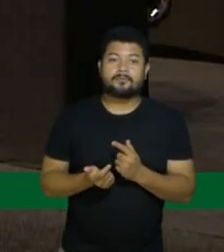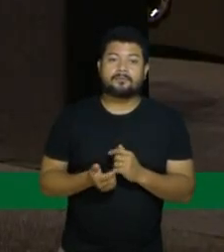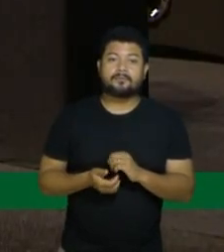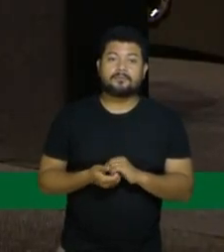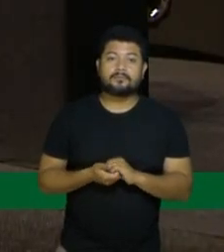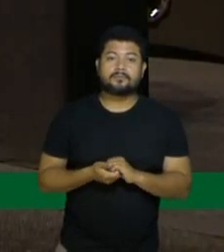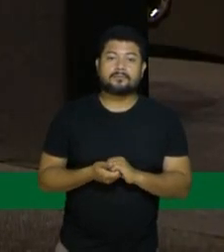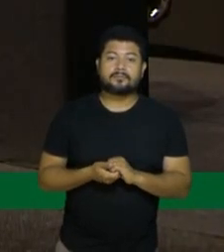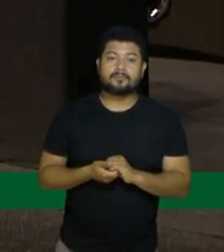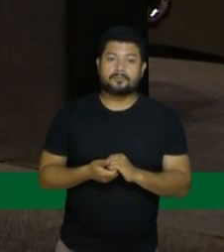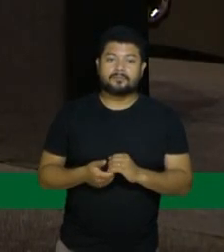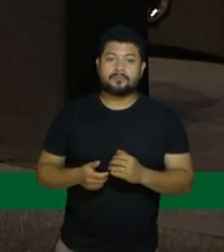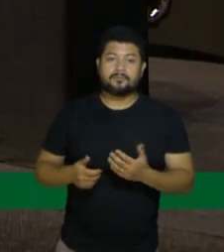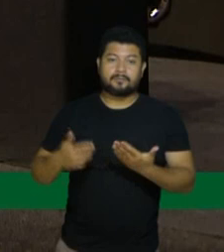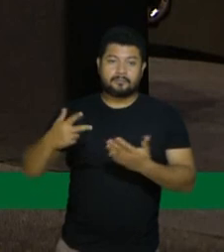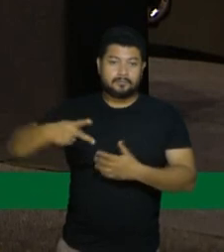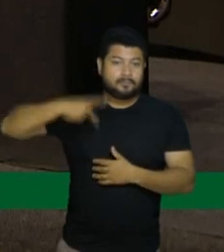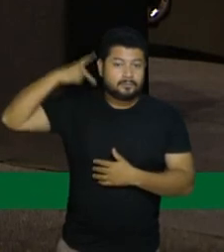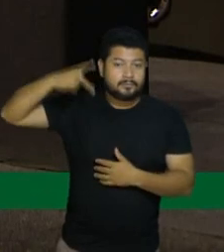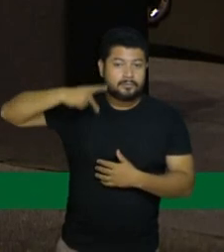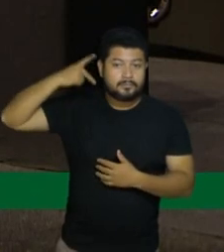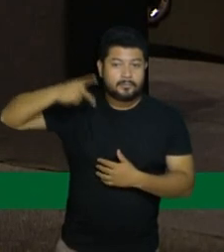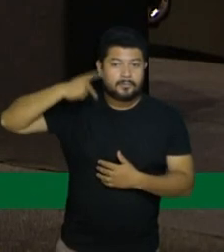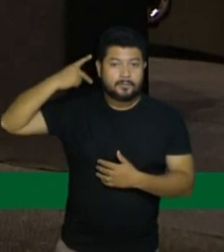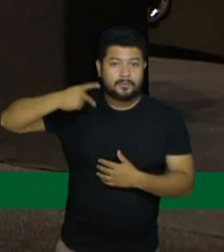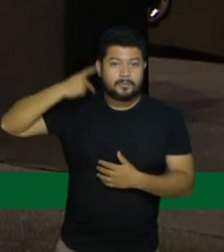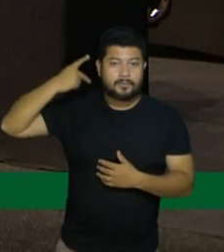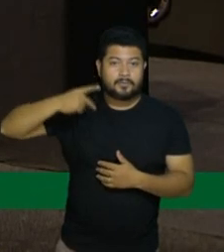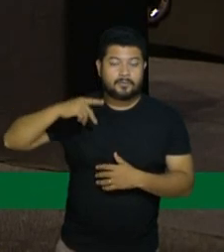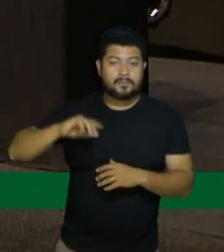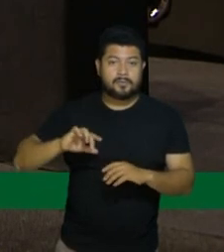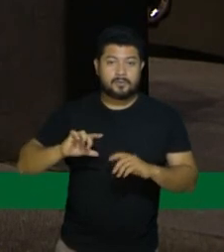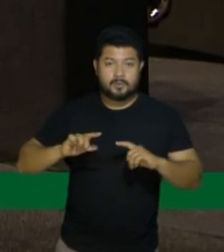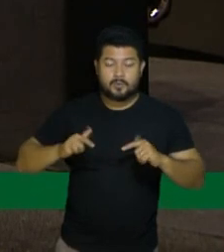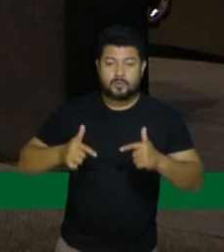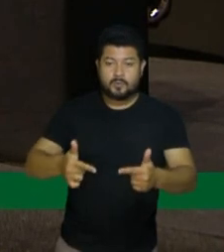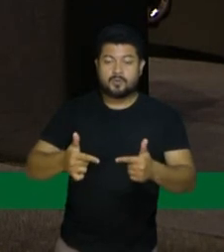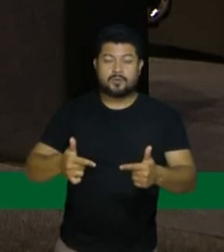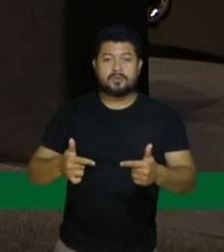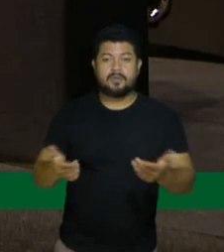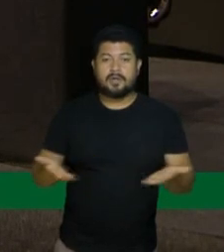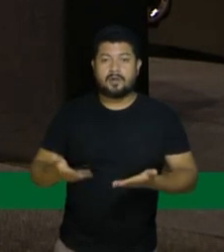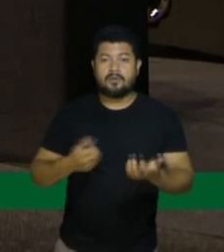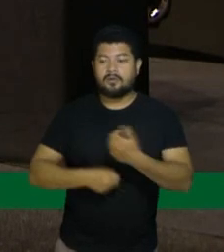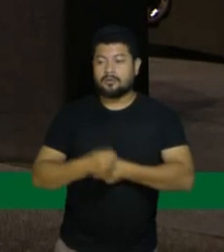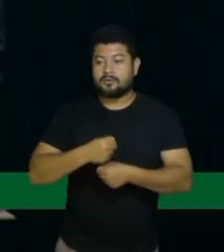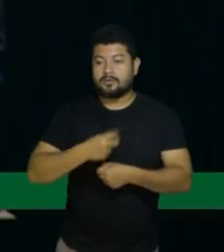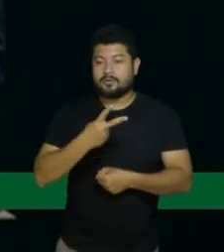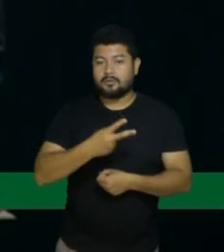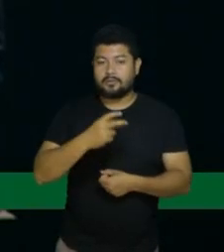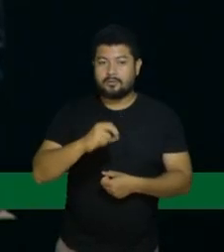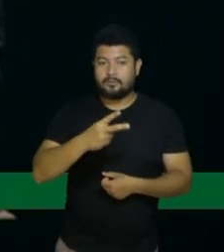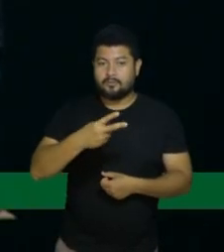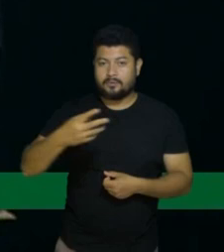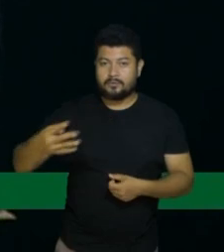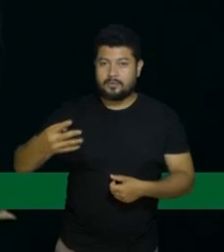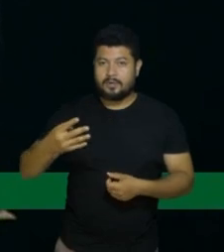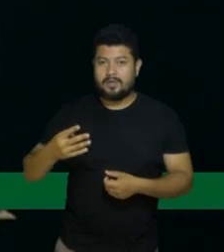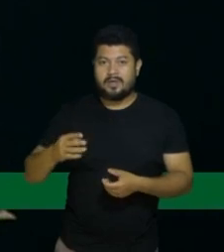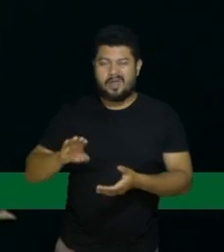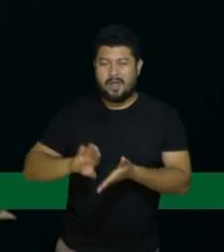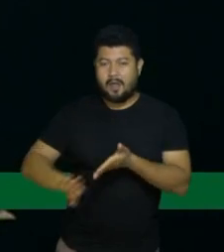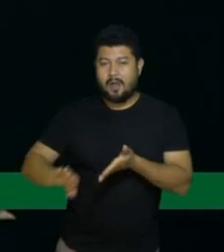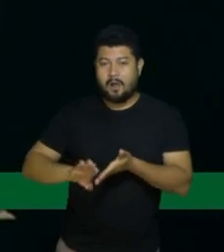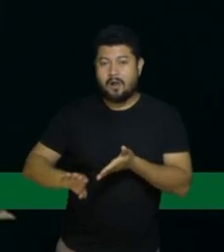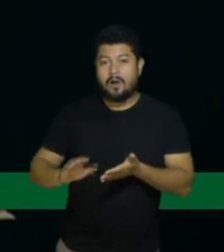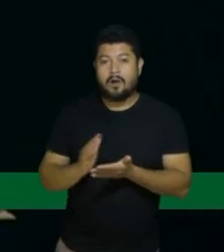do Parlamento da ALC por uma grande iniciativa que tiveram esse ano em relação às sobras né em relação